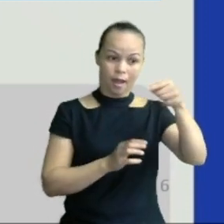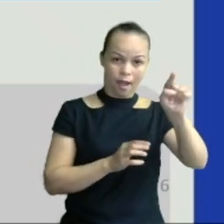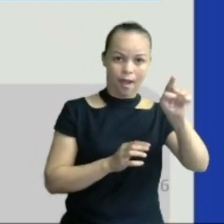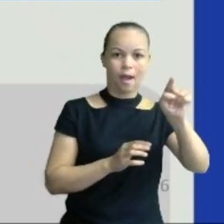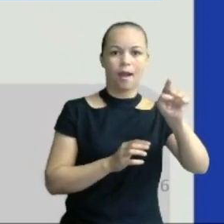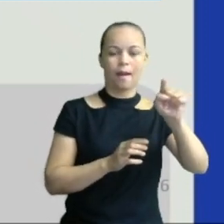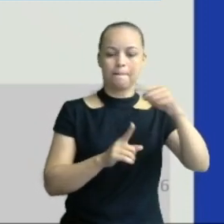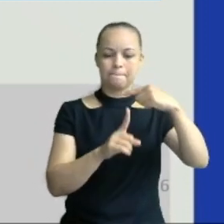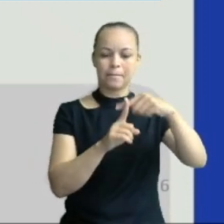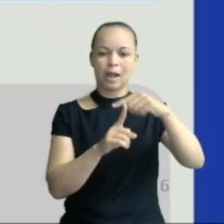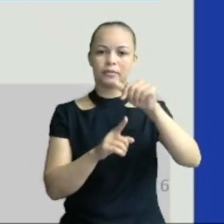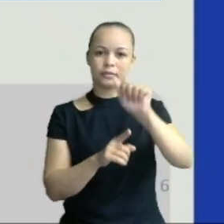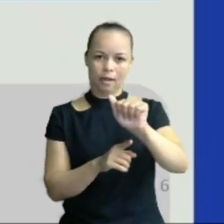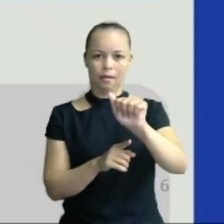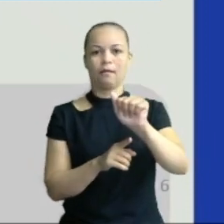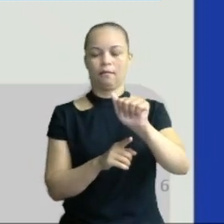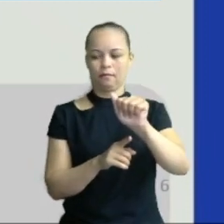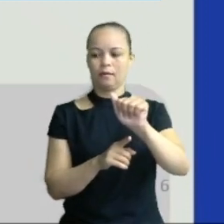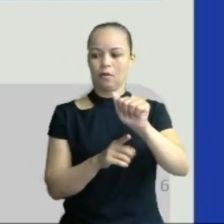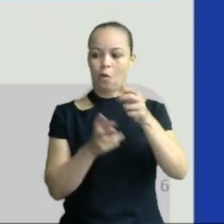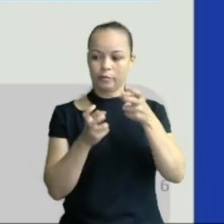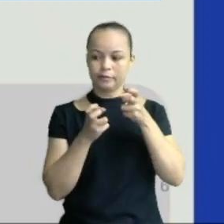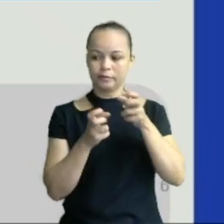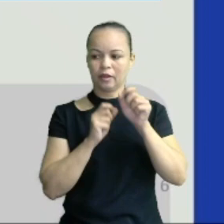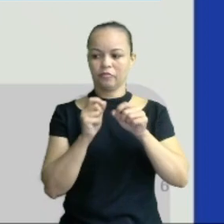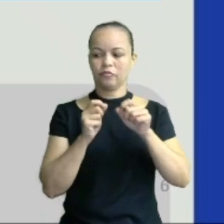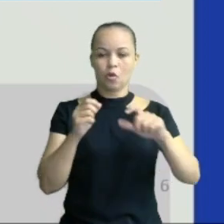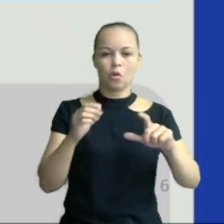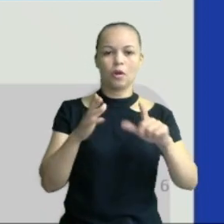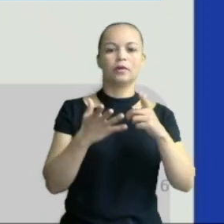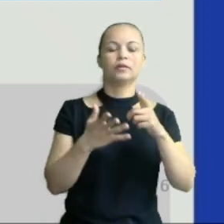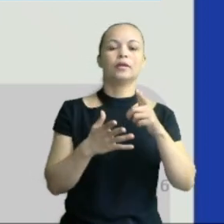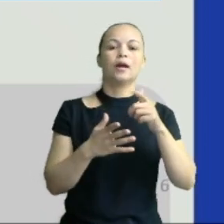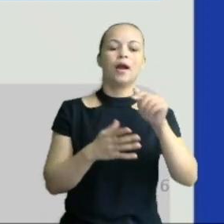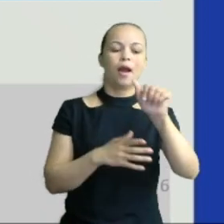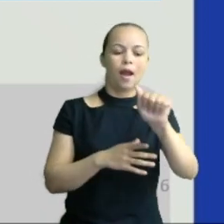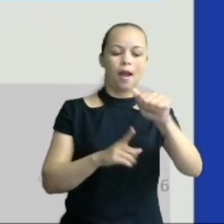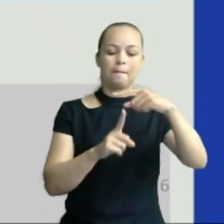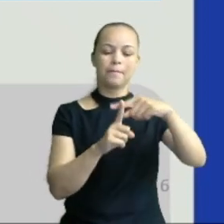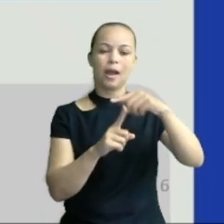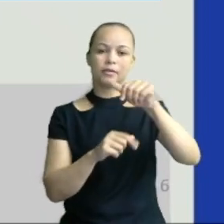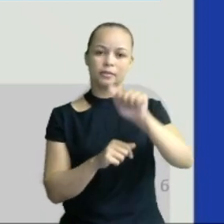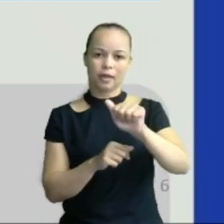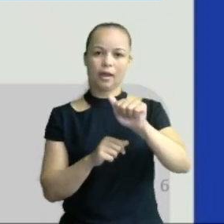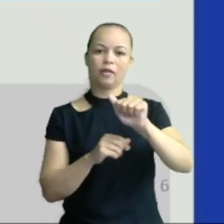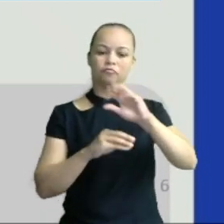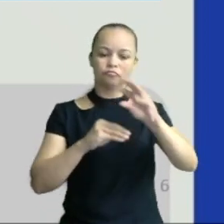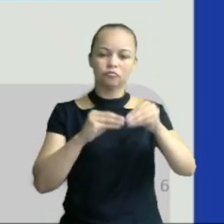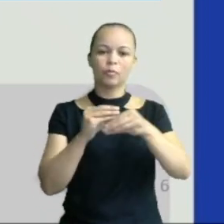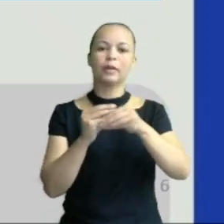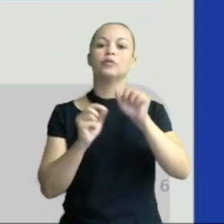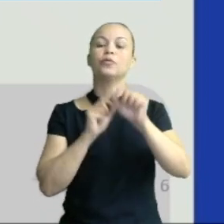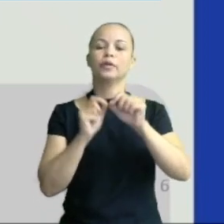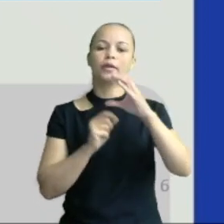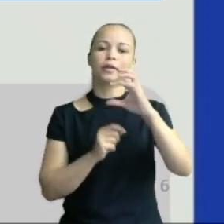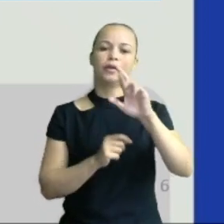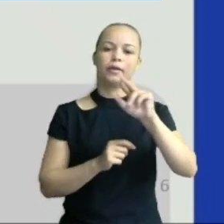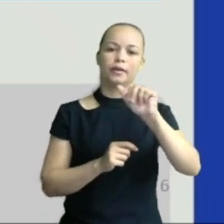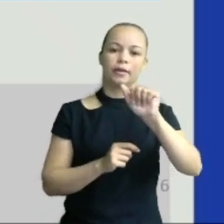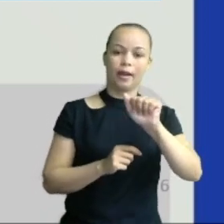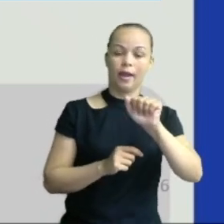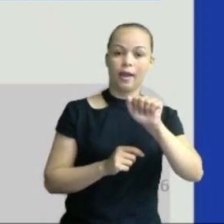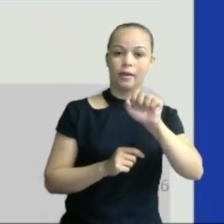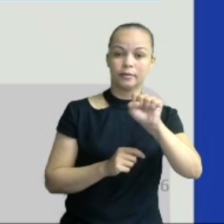mais a. A mais a formaremos a crase. Vamos à loja para comprar